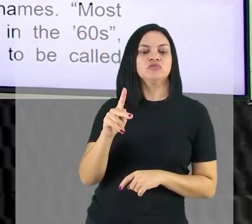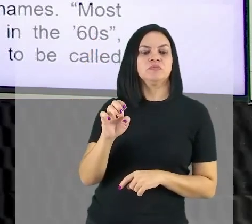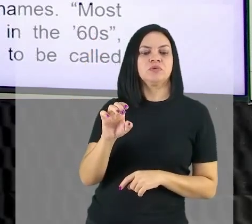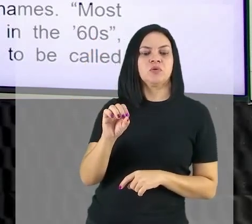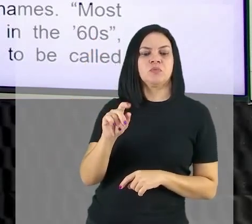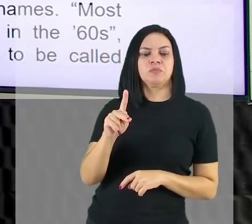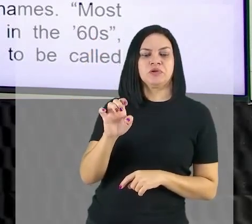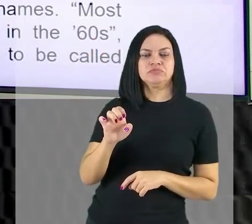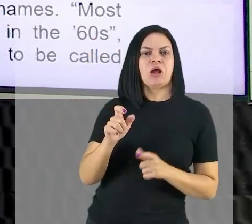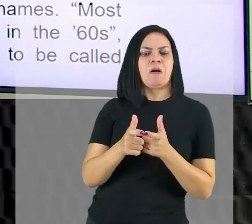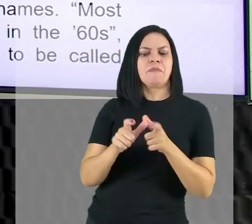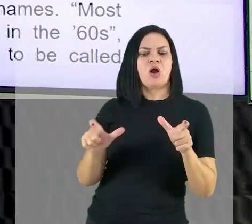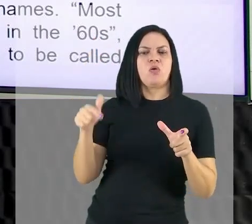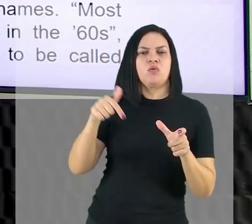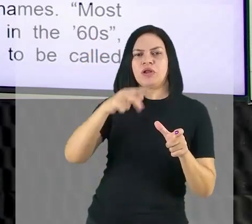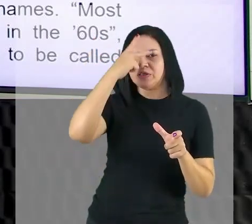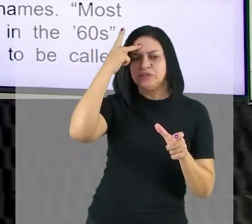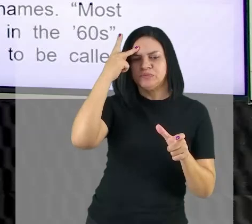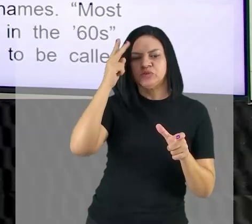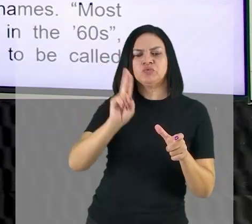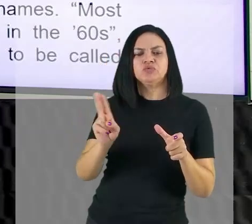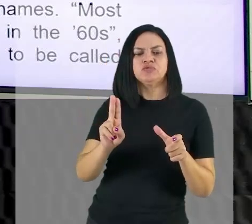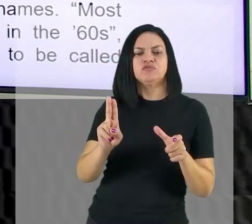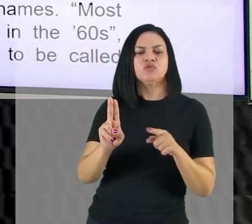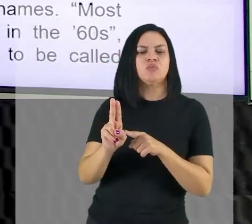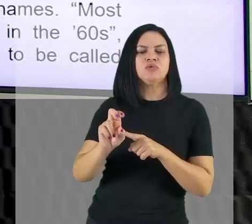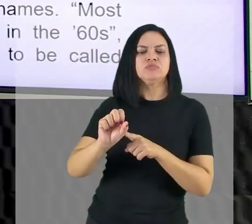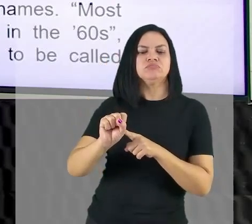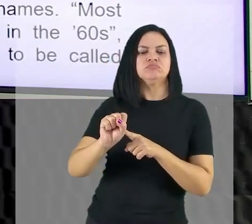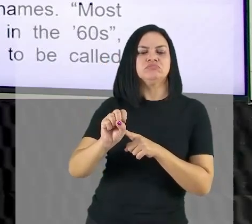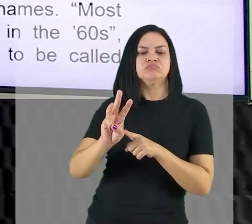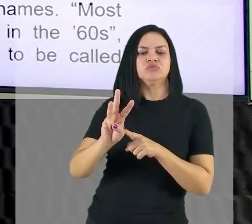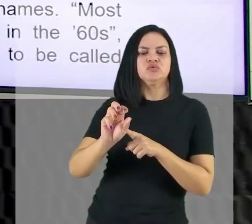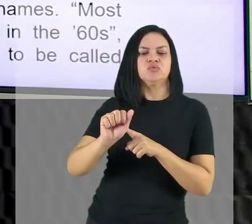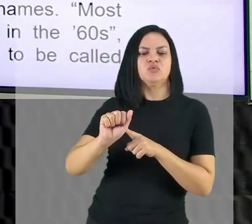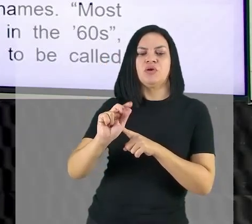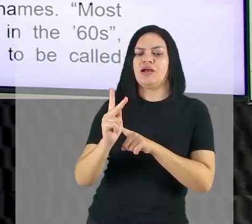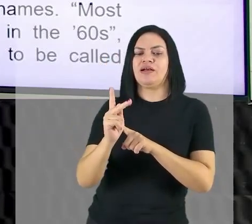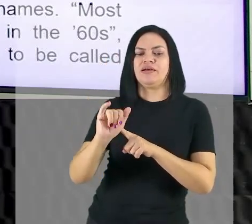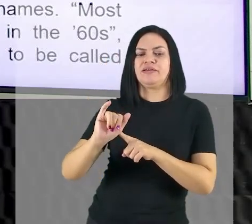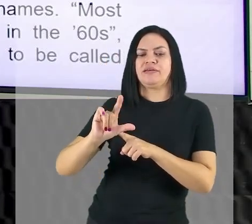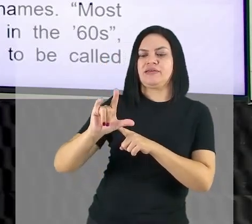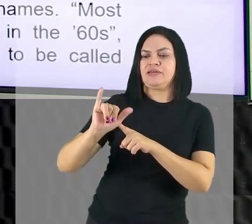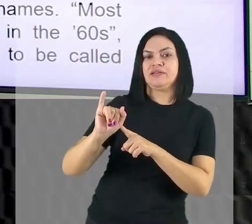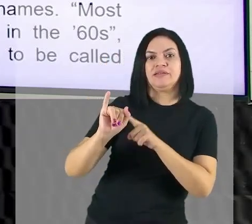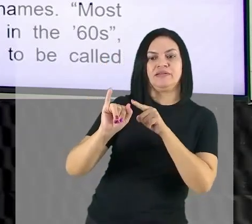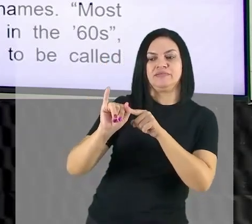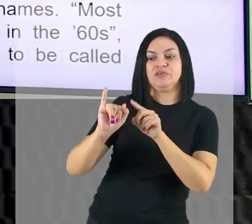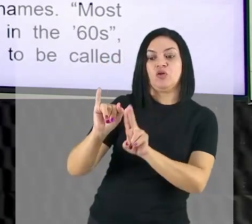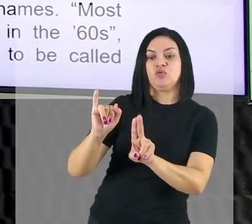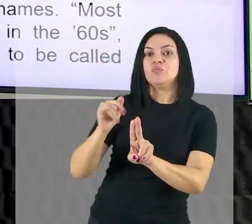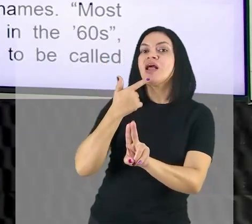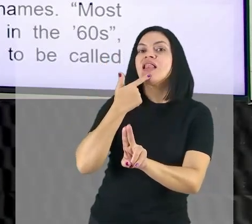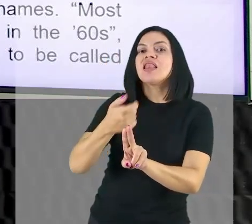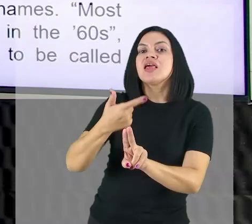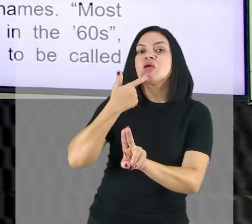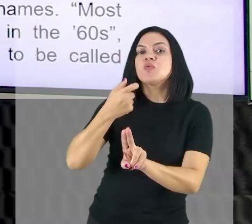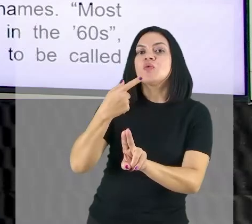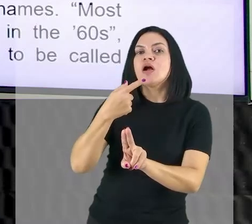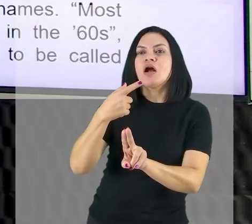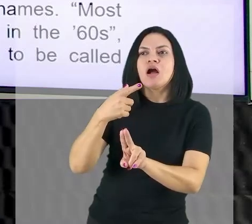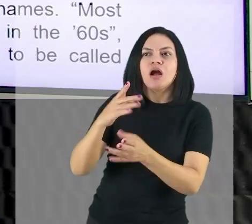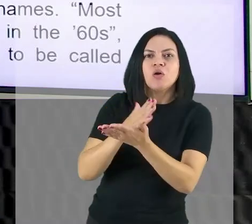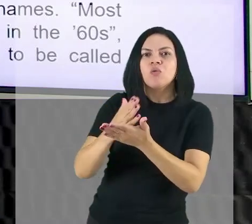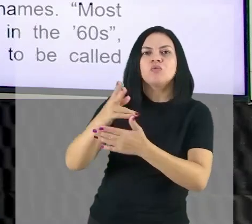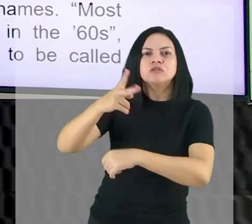escolhia nomes Swahili. Swahili é um dialeto, uma língua, que é falada em alguns países da África,